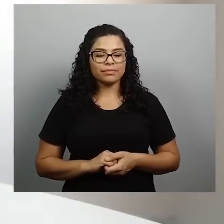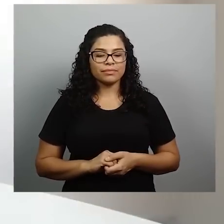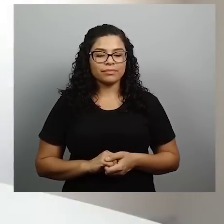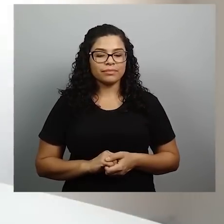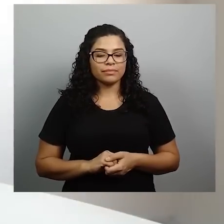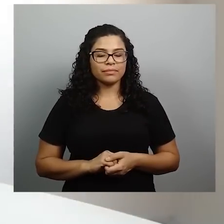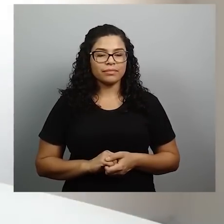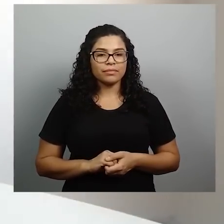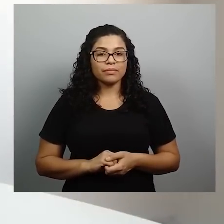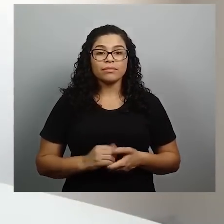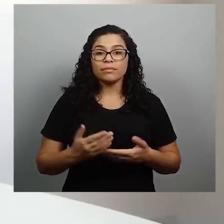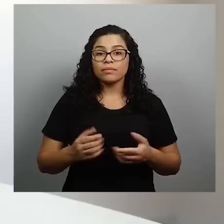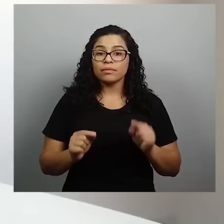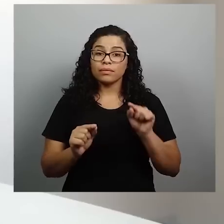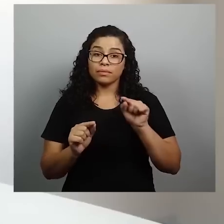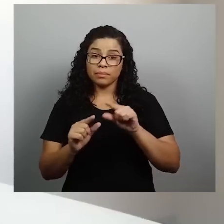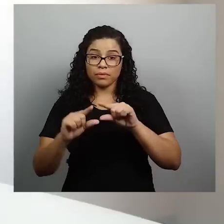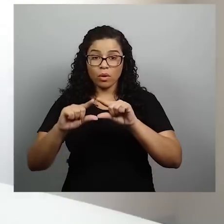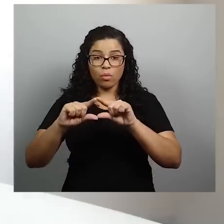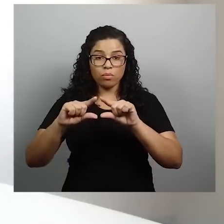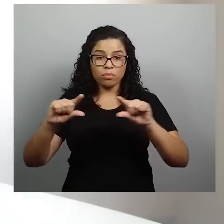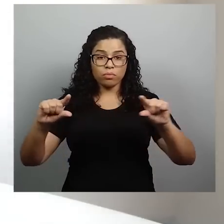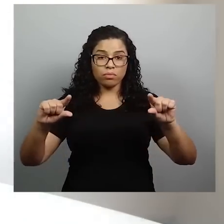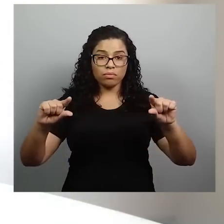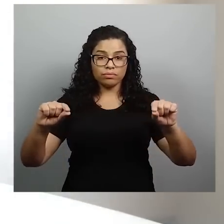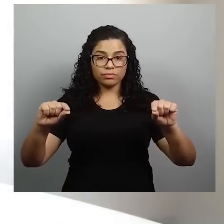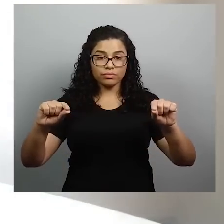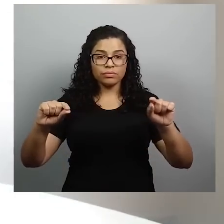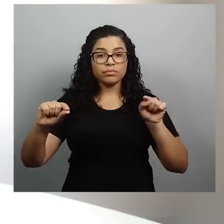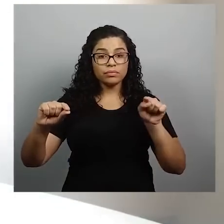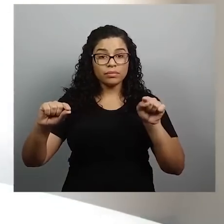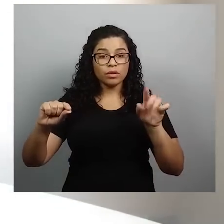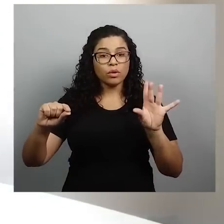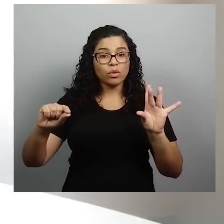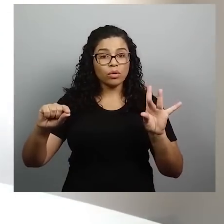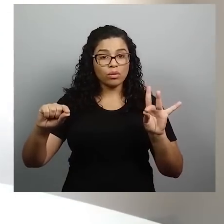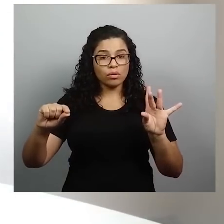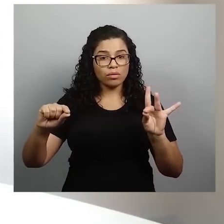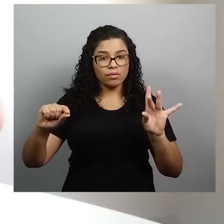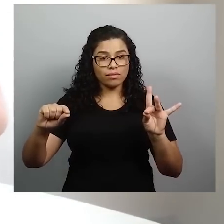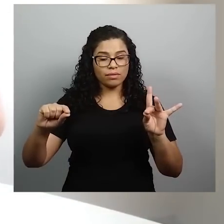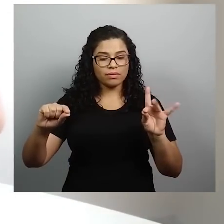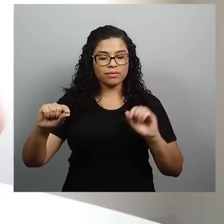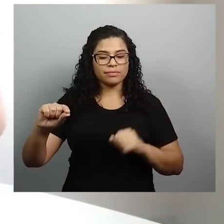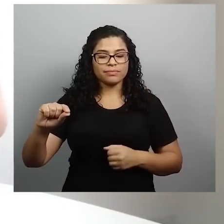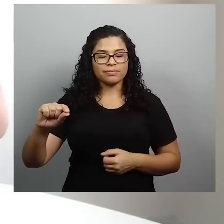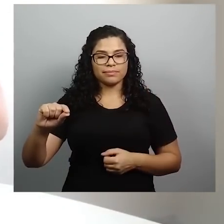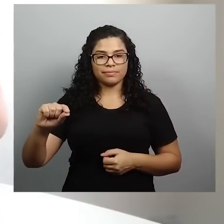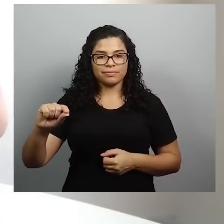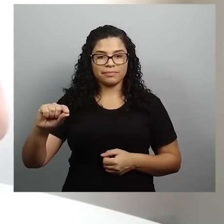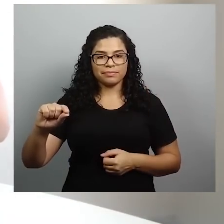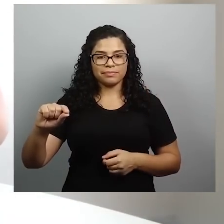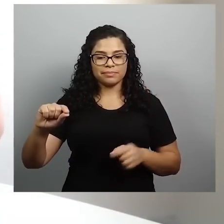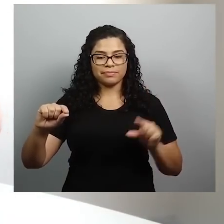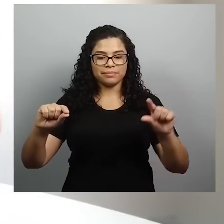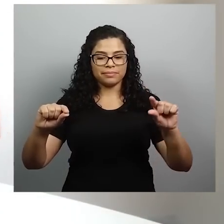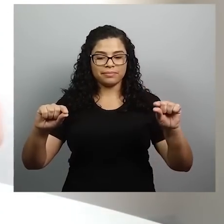Esta parte, você vai passar um pouquinho de cola em uma das pontas